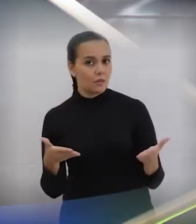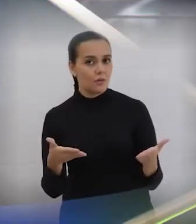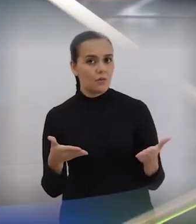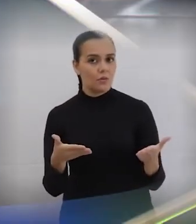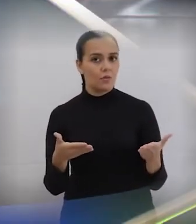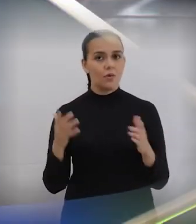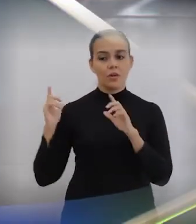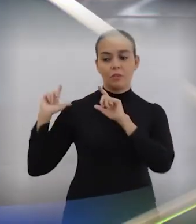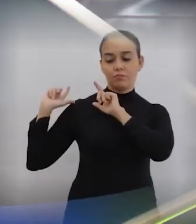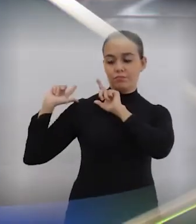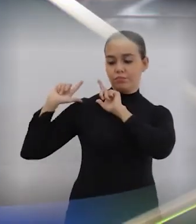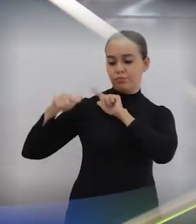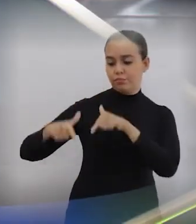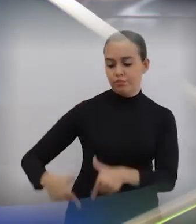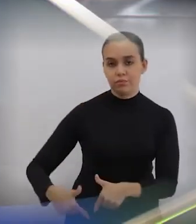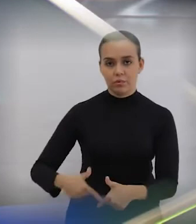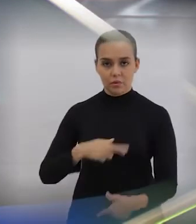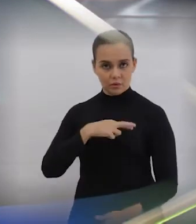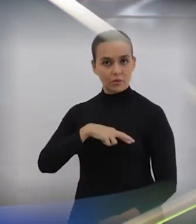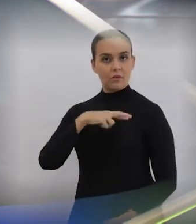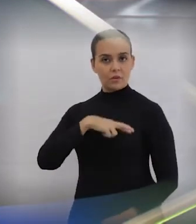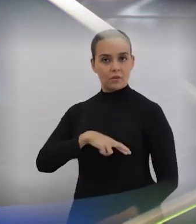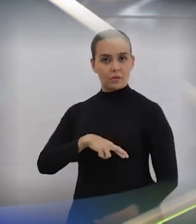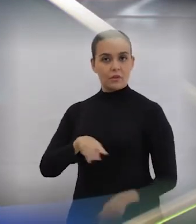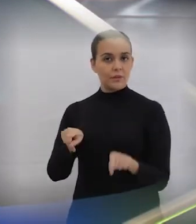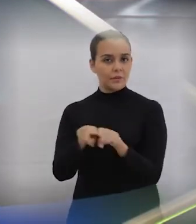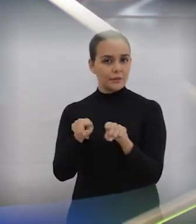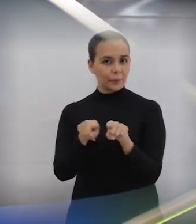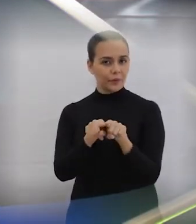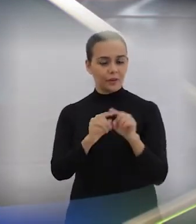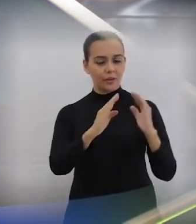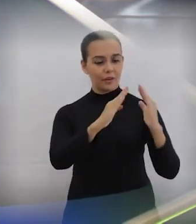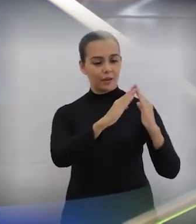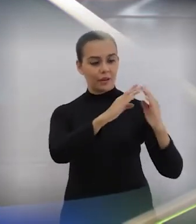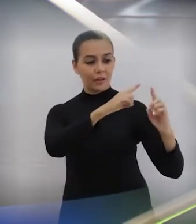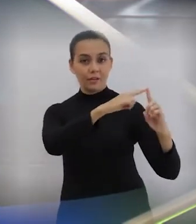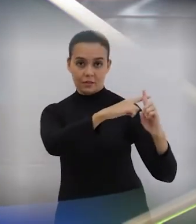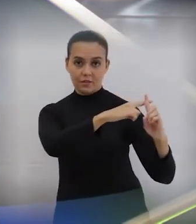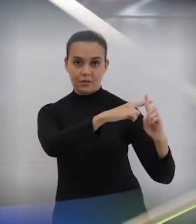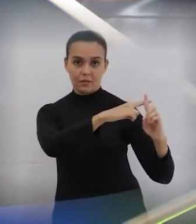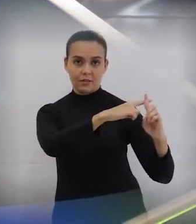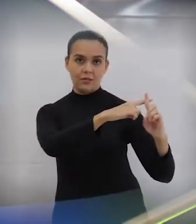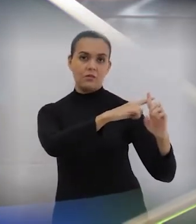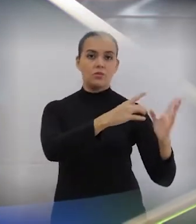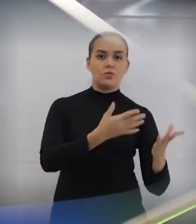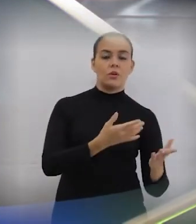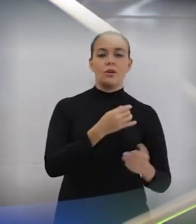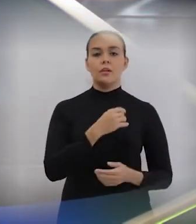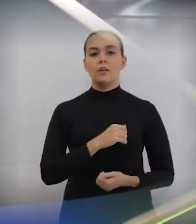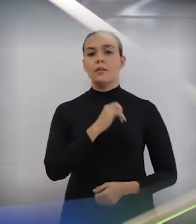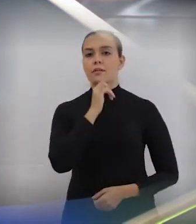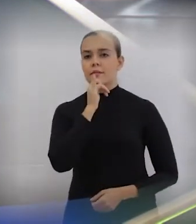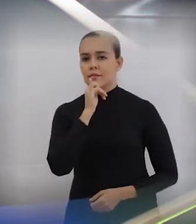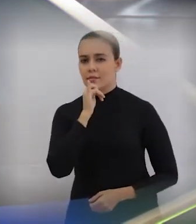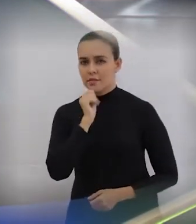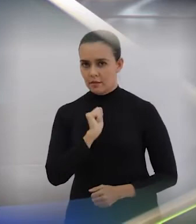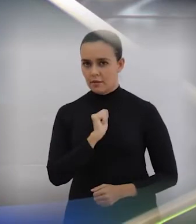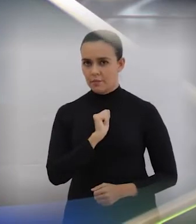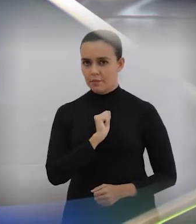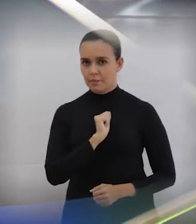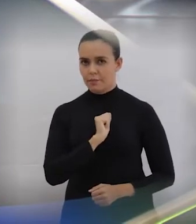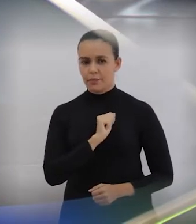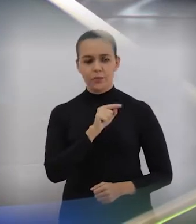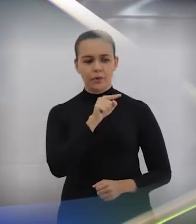Agora, as tradições religiosas, e especialmente a igreja, que é